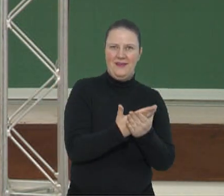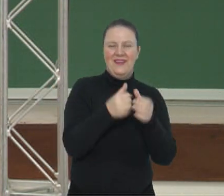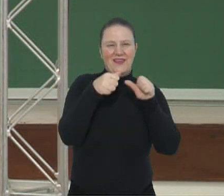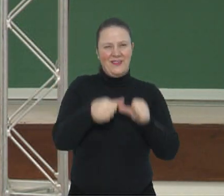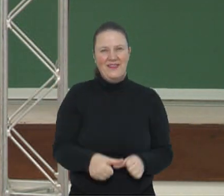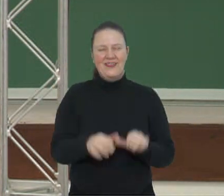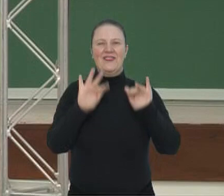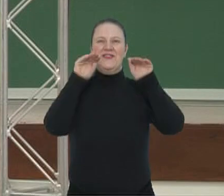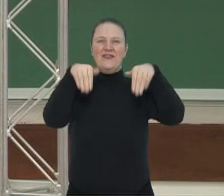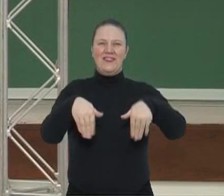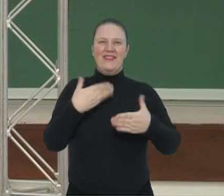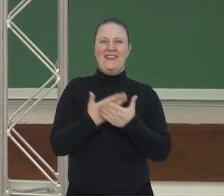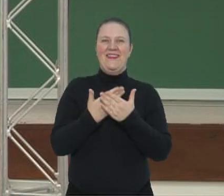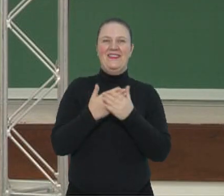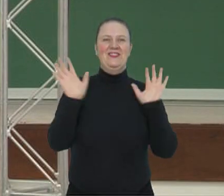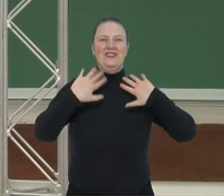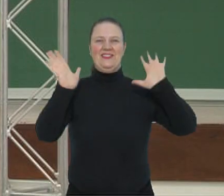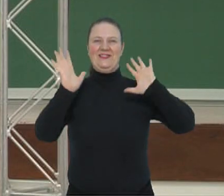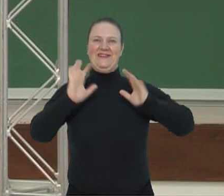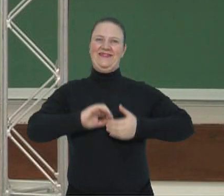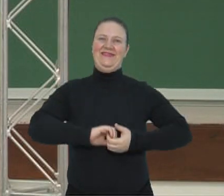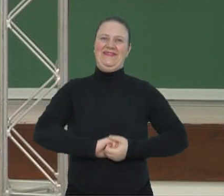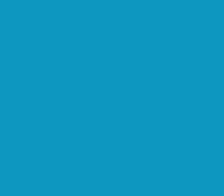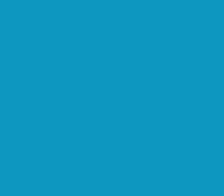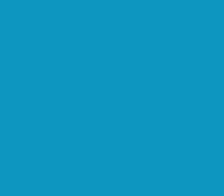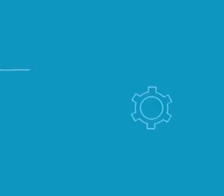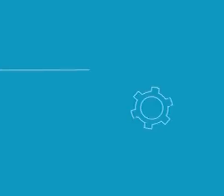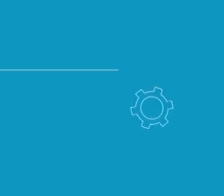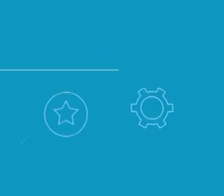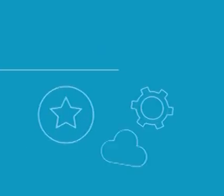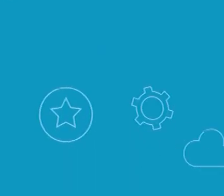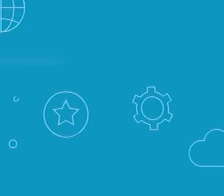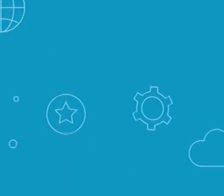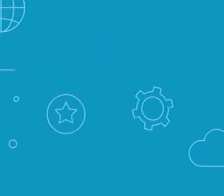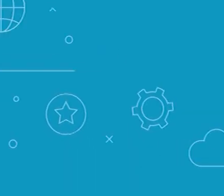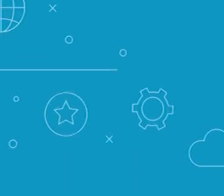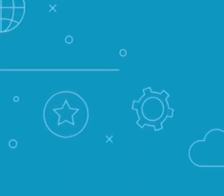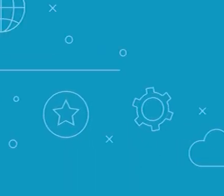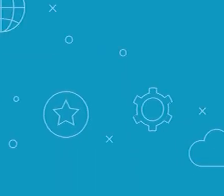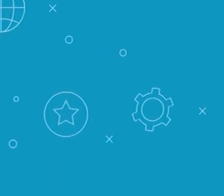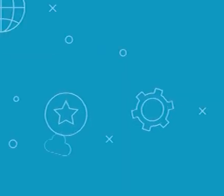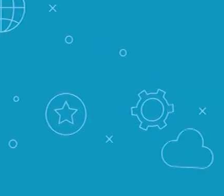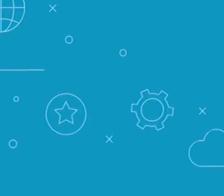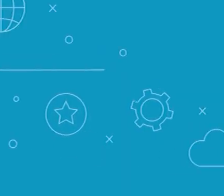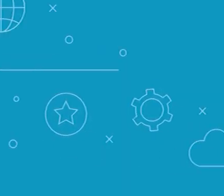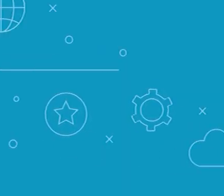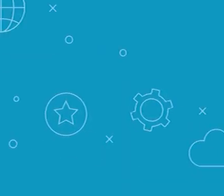aula.